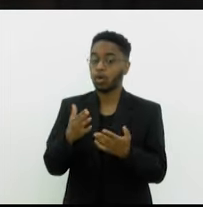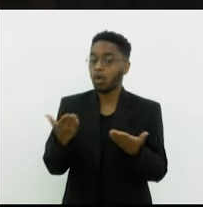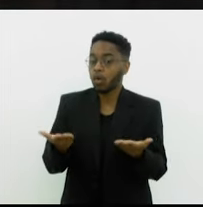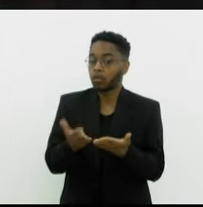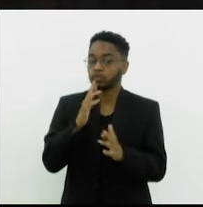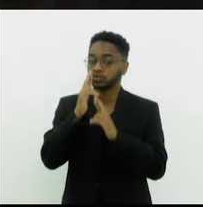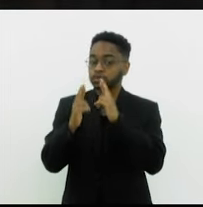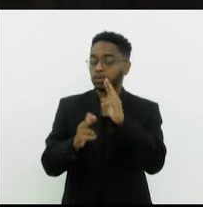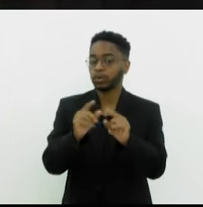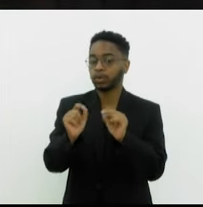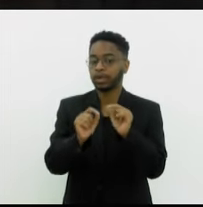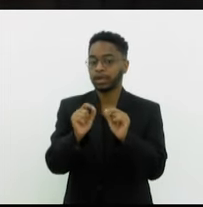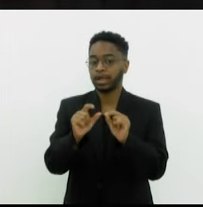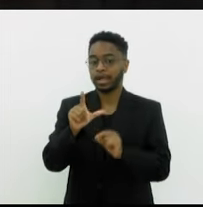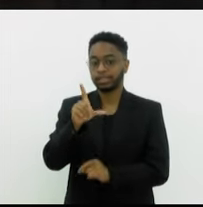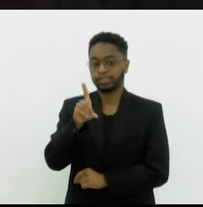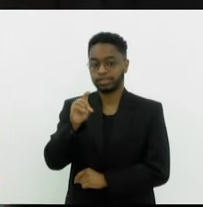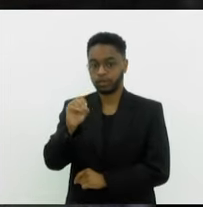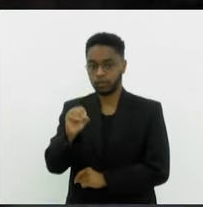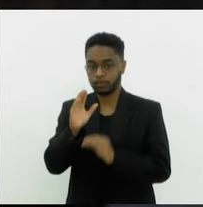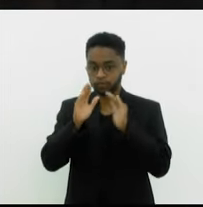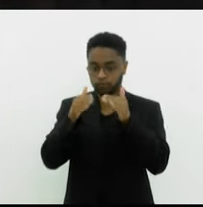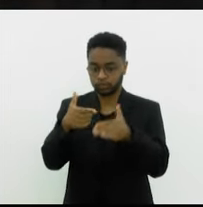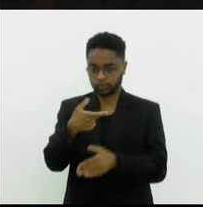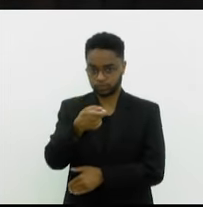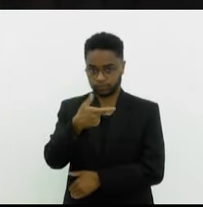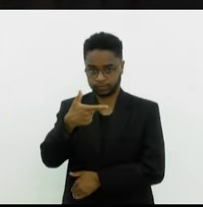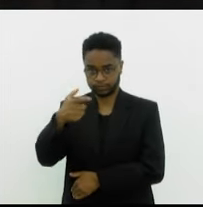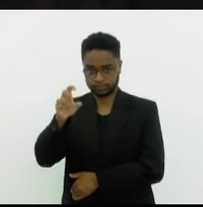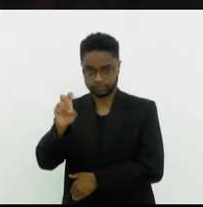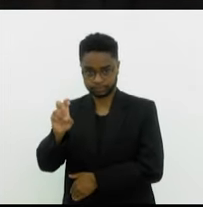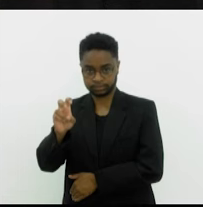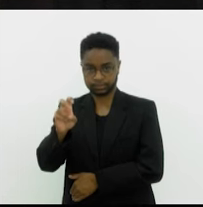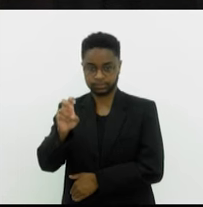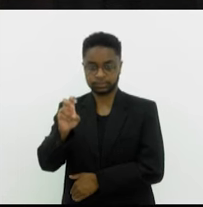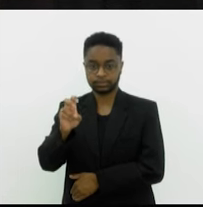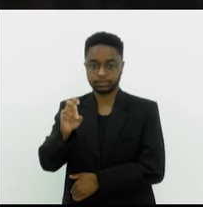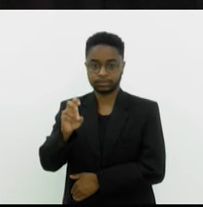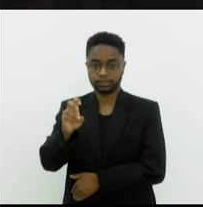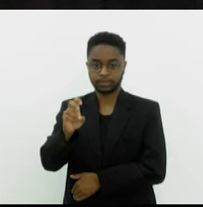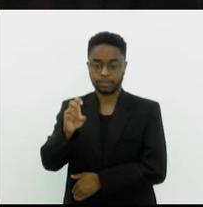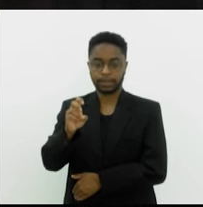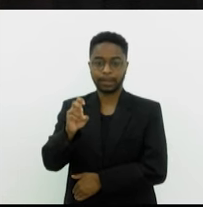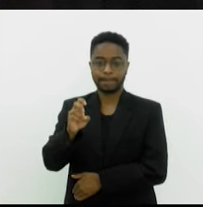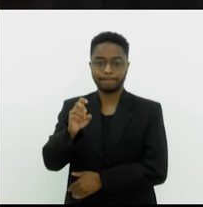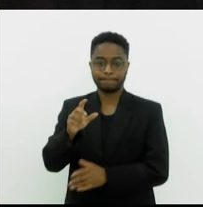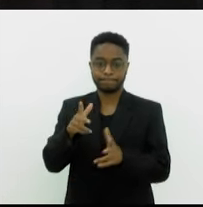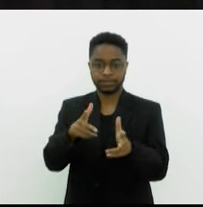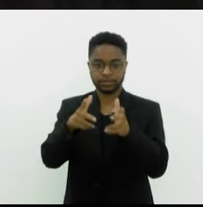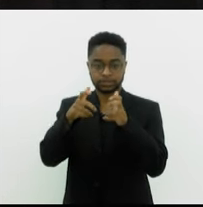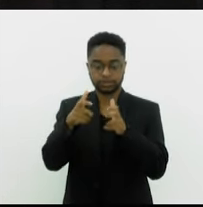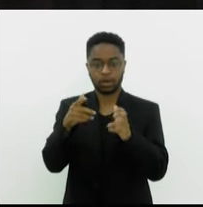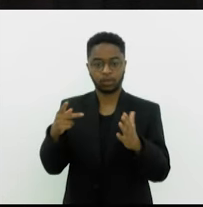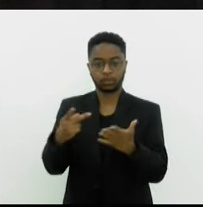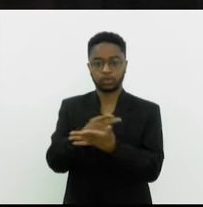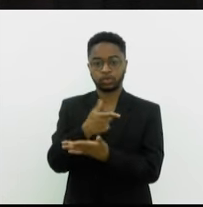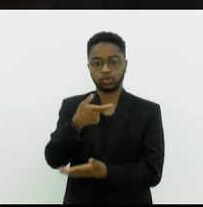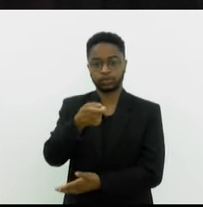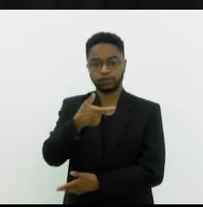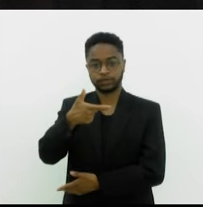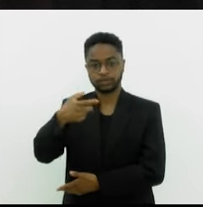que a LDO para 2025, prevê em 2025 um